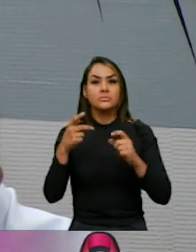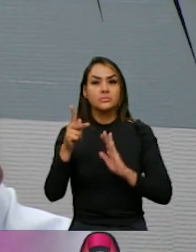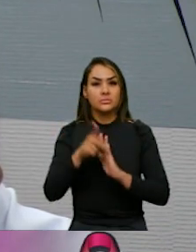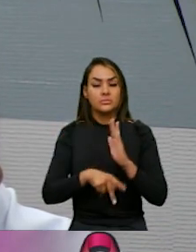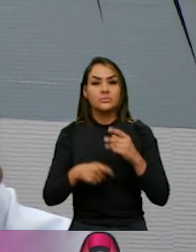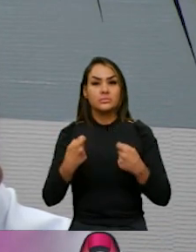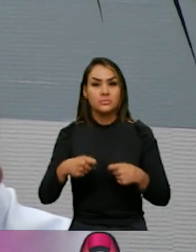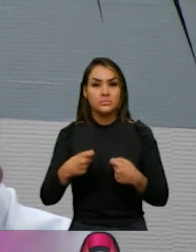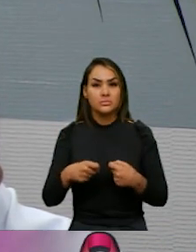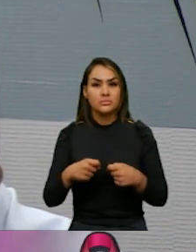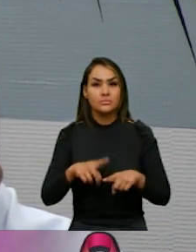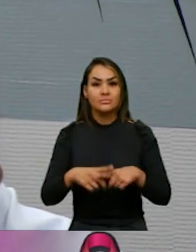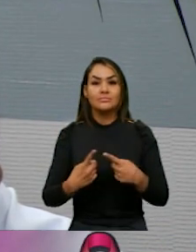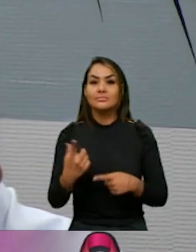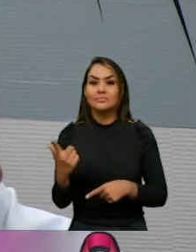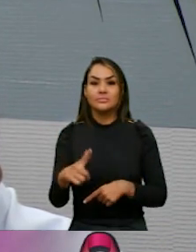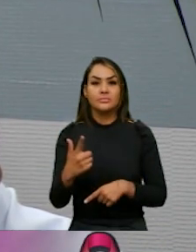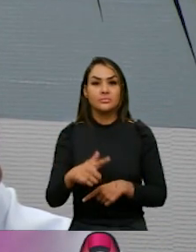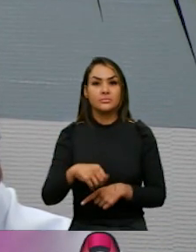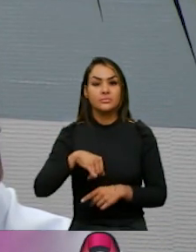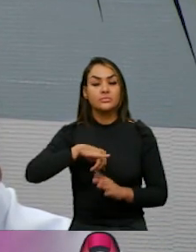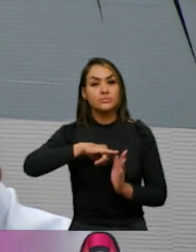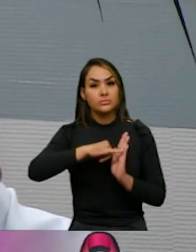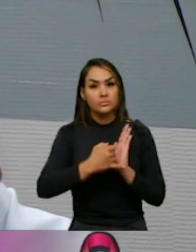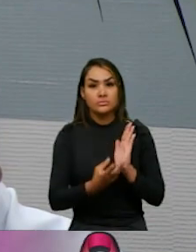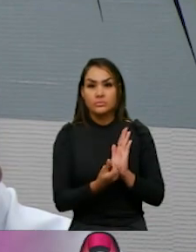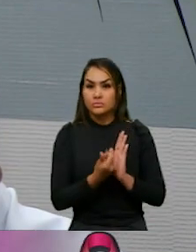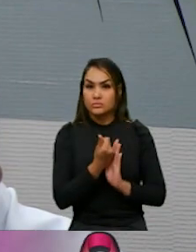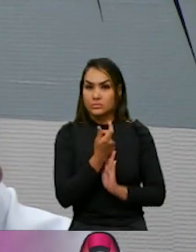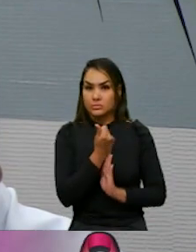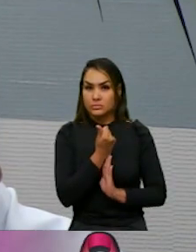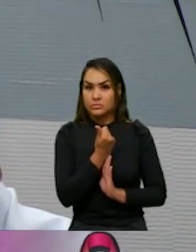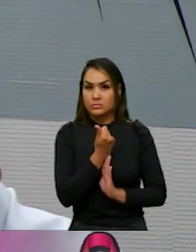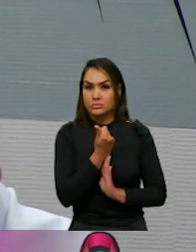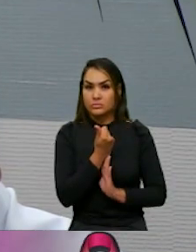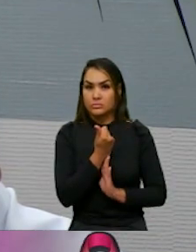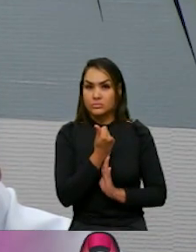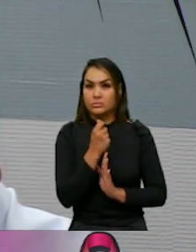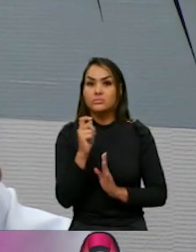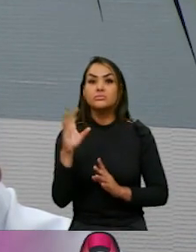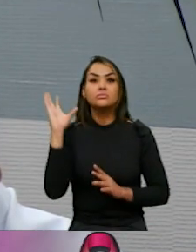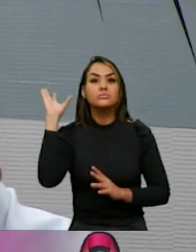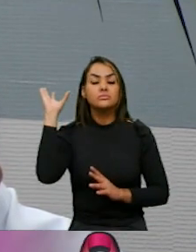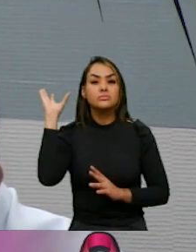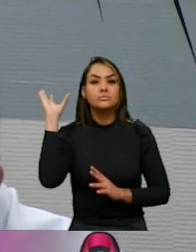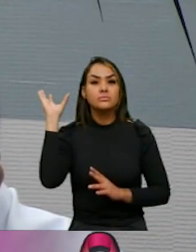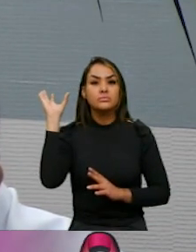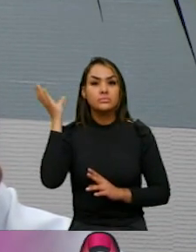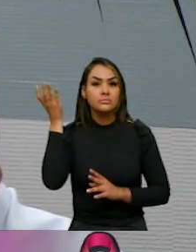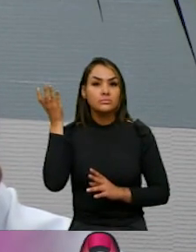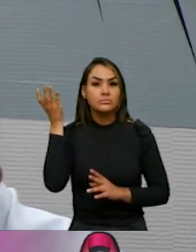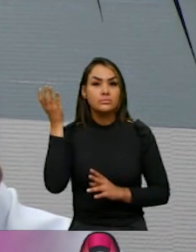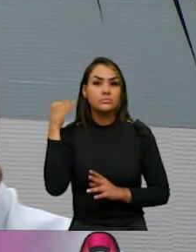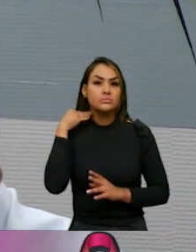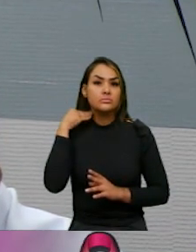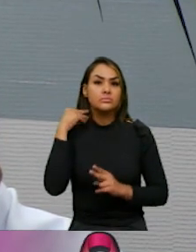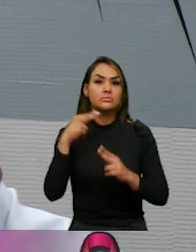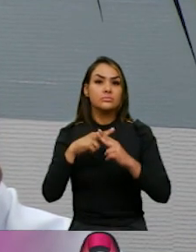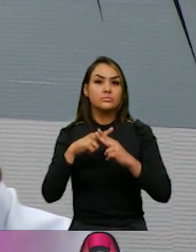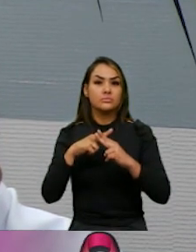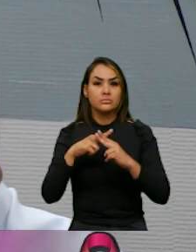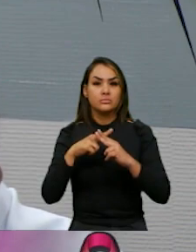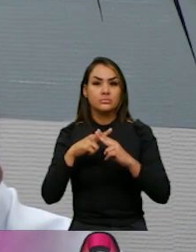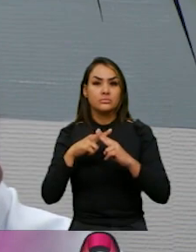consta, taxa de juros. O que ocorreu com a Caixa Econômica Federal? Ela descredenciou